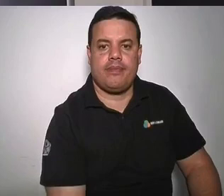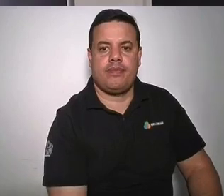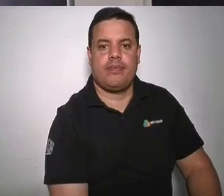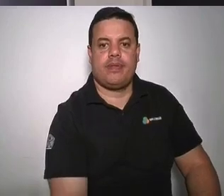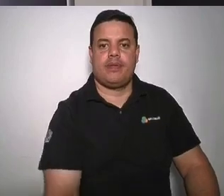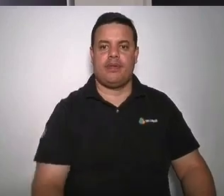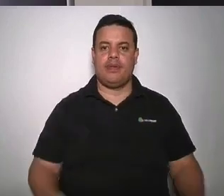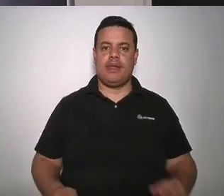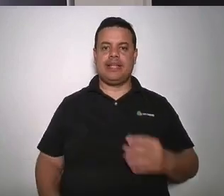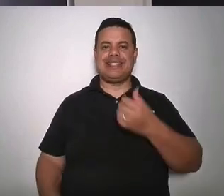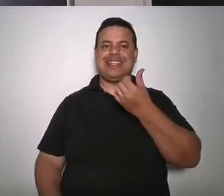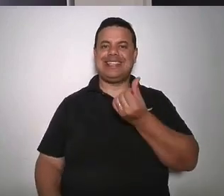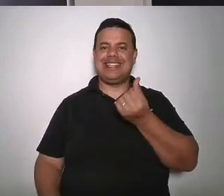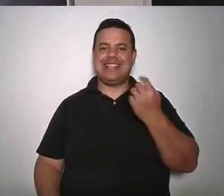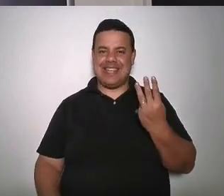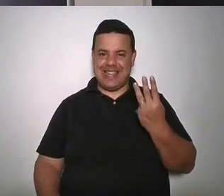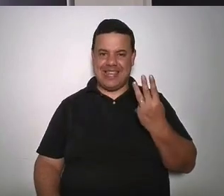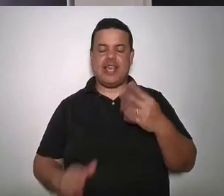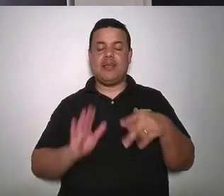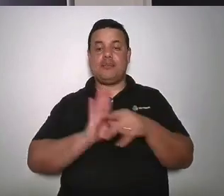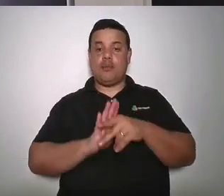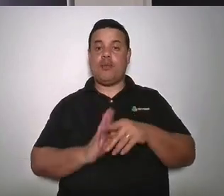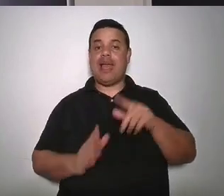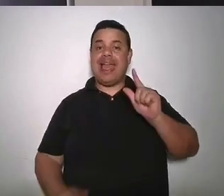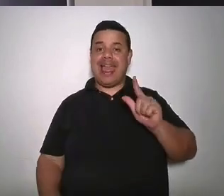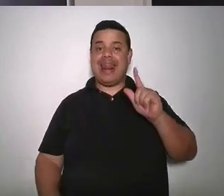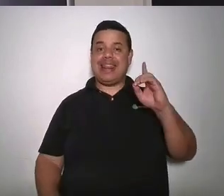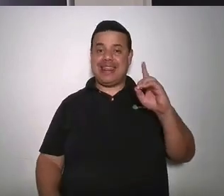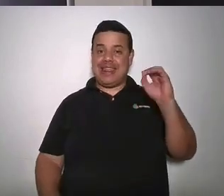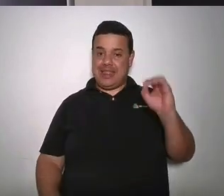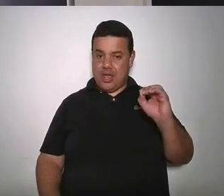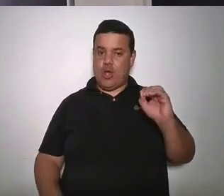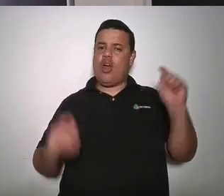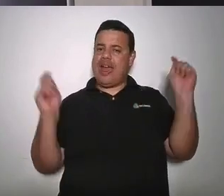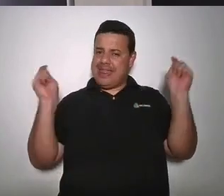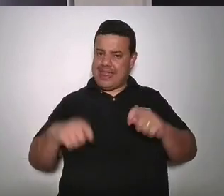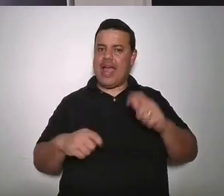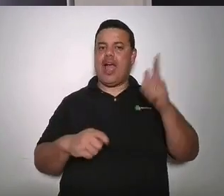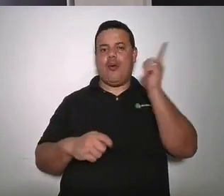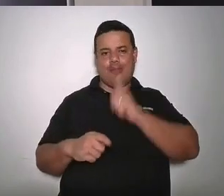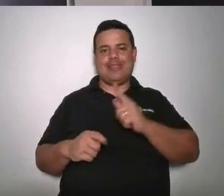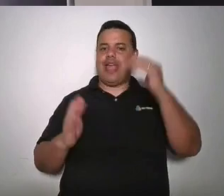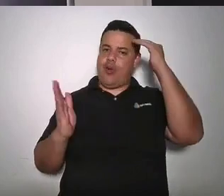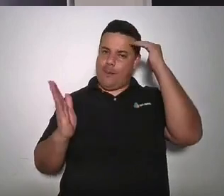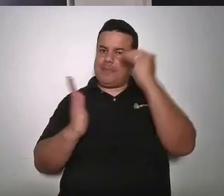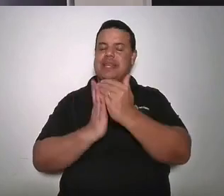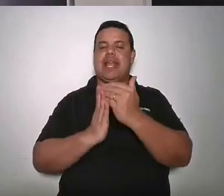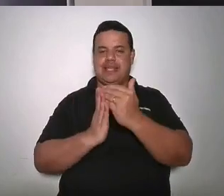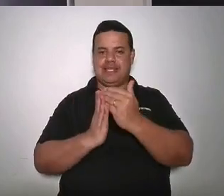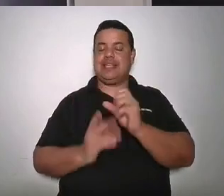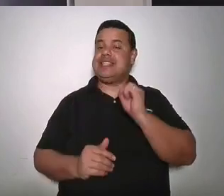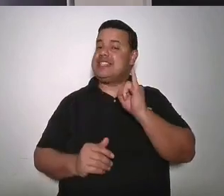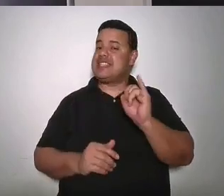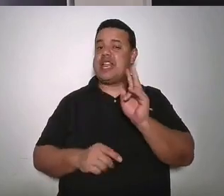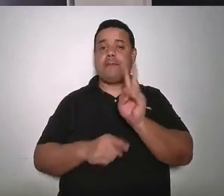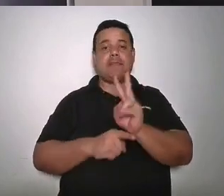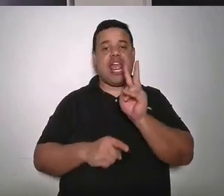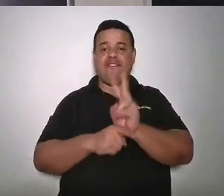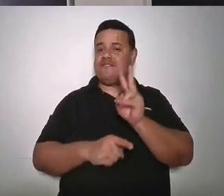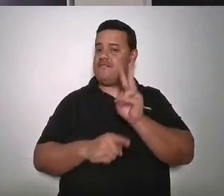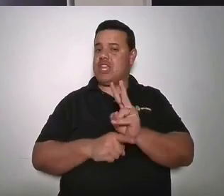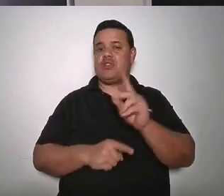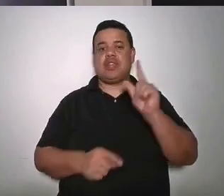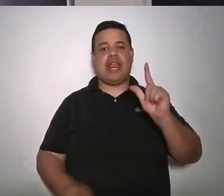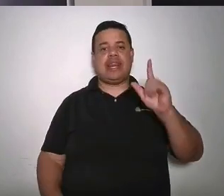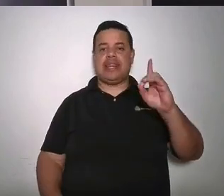Se está dentro da LDO, você tem condições de cumprir. Se não está previsto na LDO, não tem como fazer. Tem